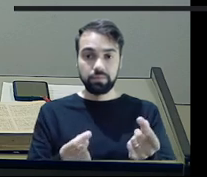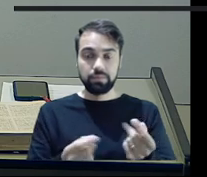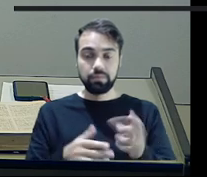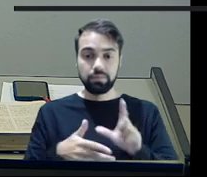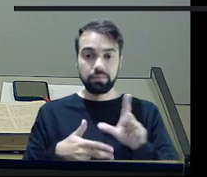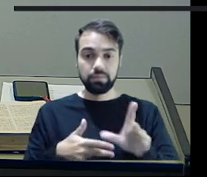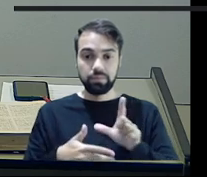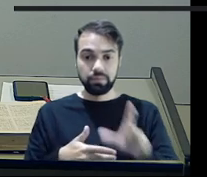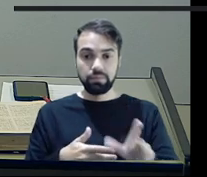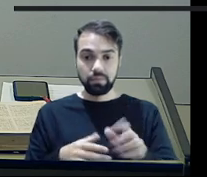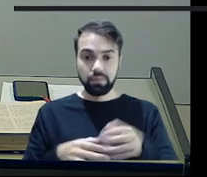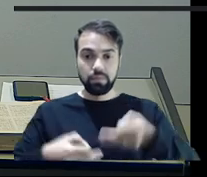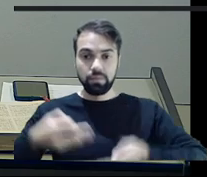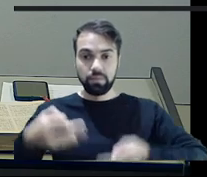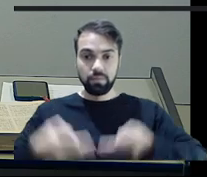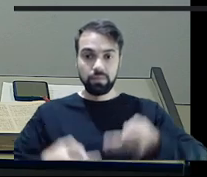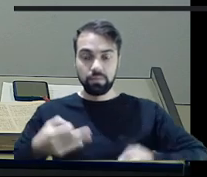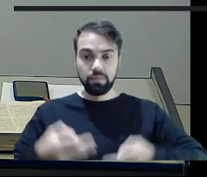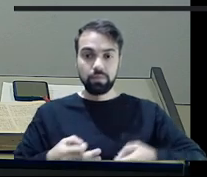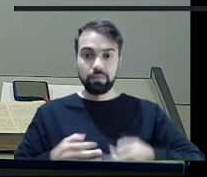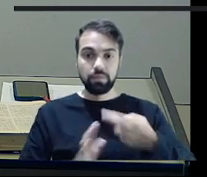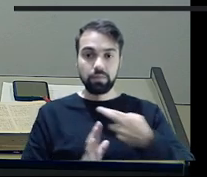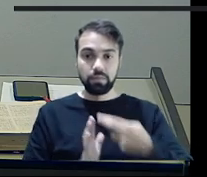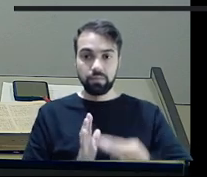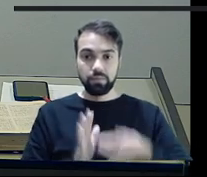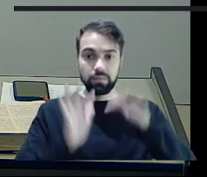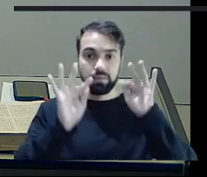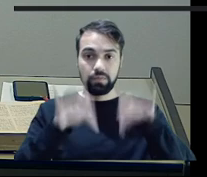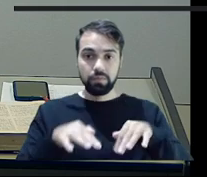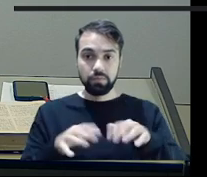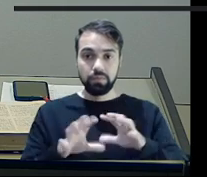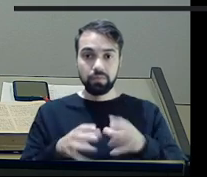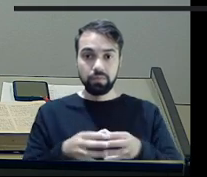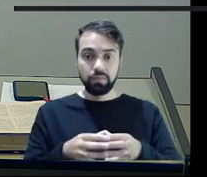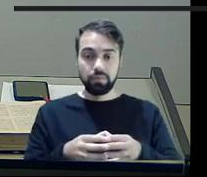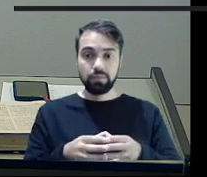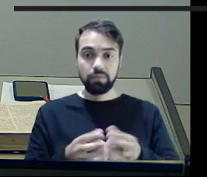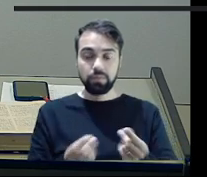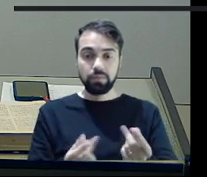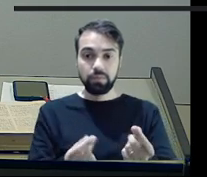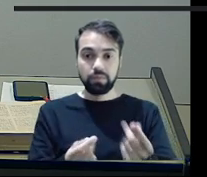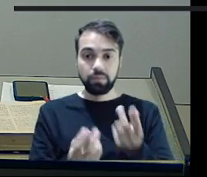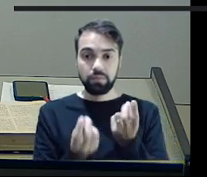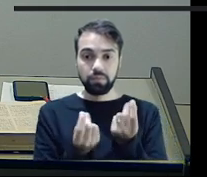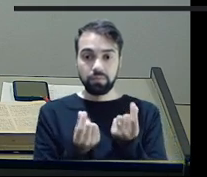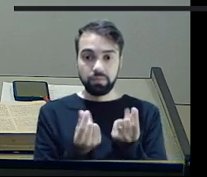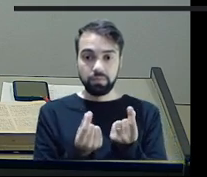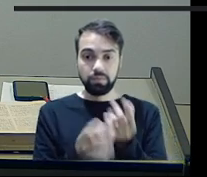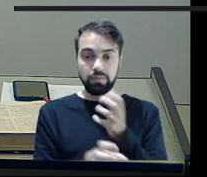Redação Final, Comissão Permanente de Finanças e Orçamento,